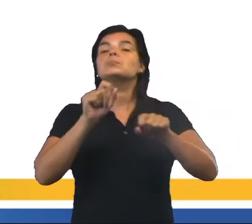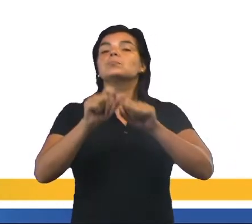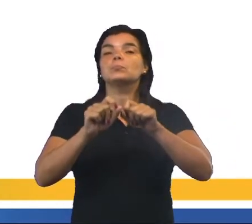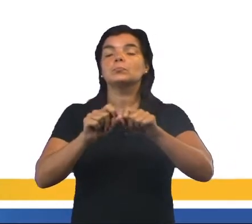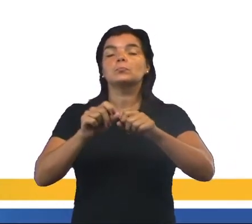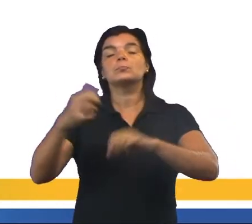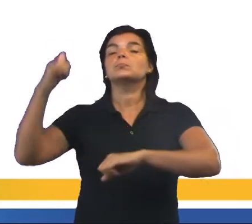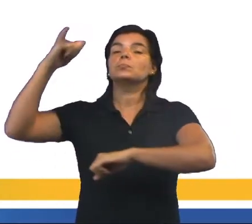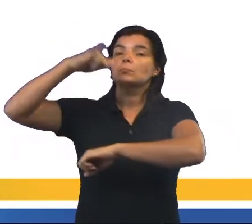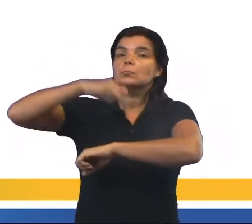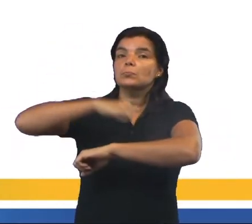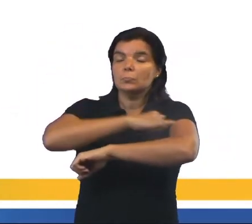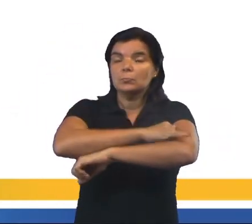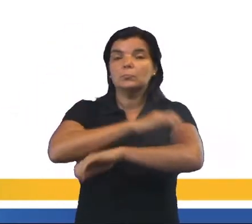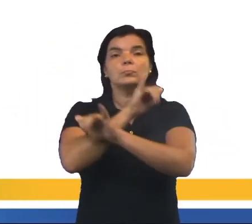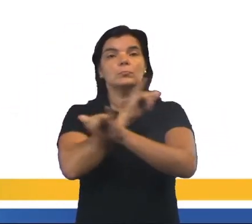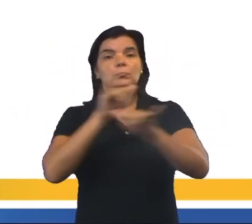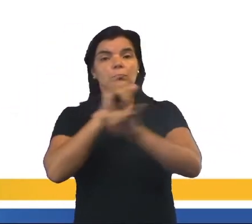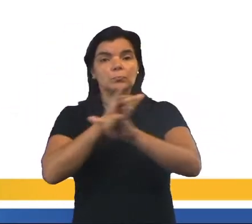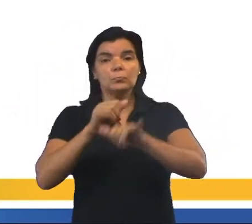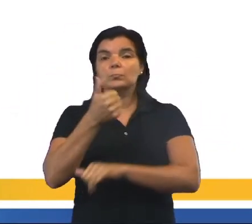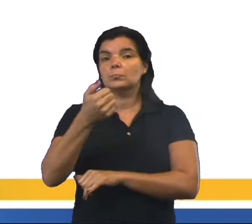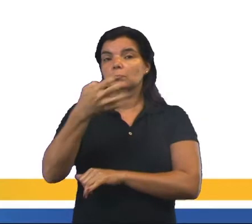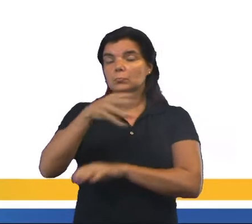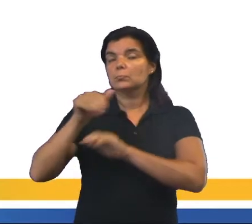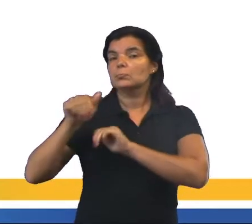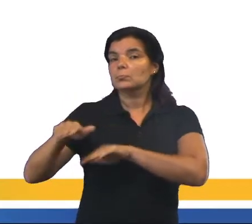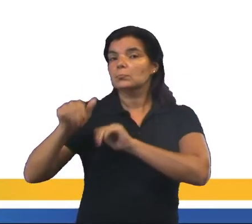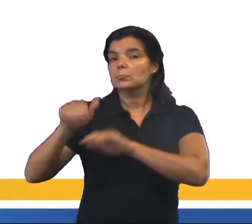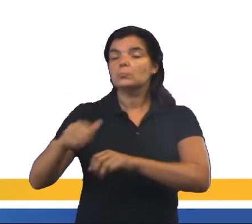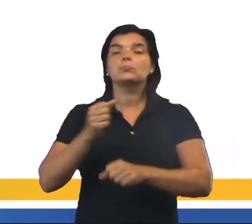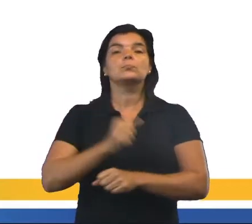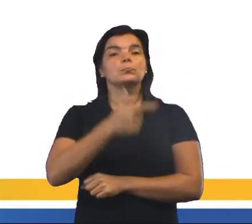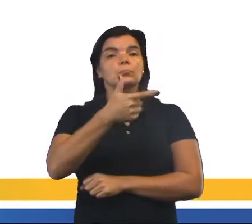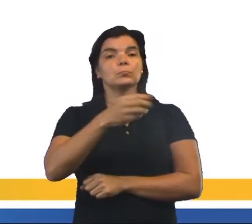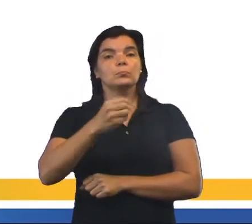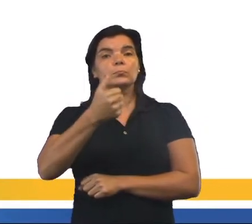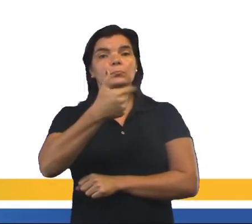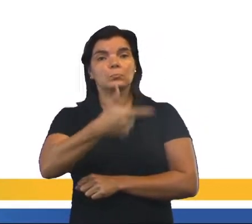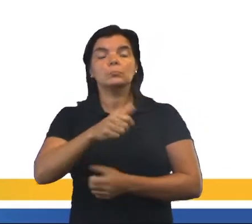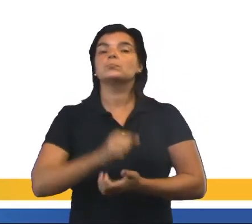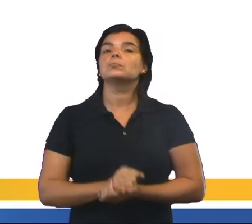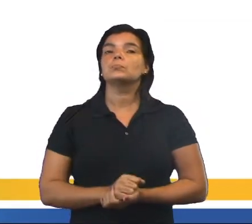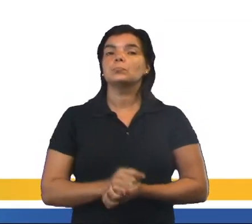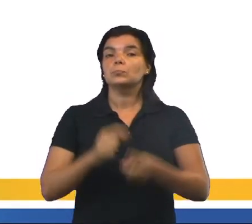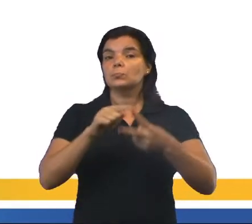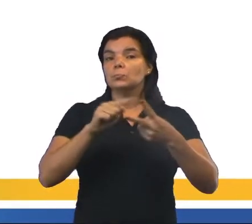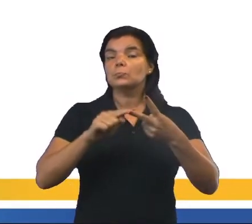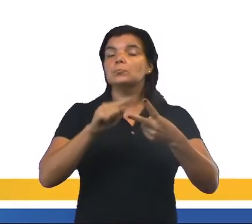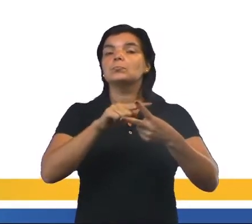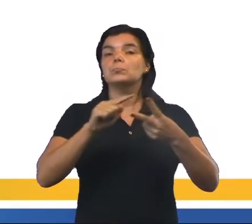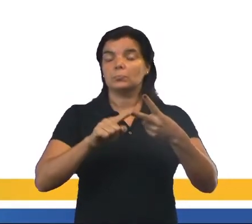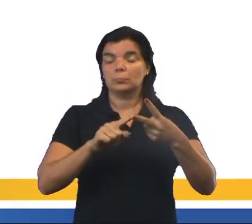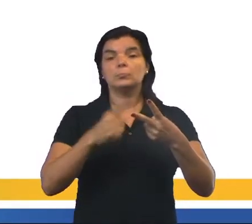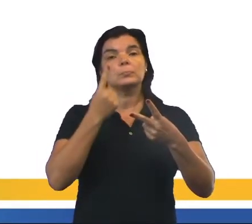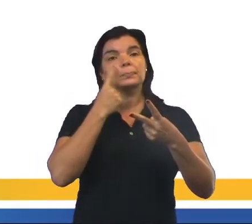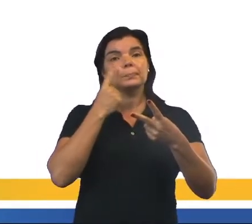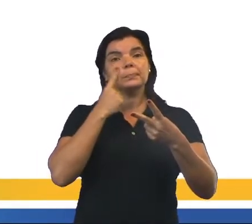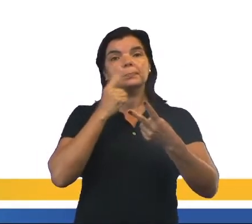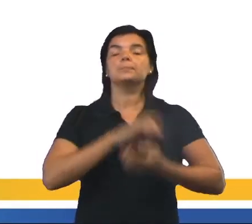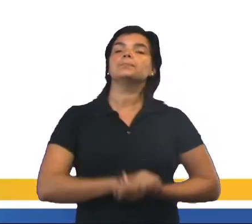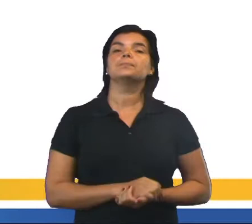Acre. Publicado dia 14 de setembro de 2021. E aí nós temos duas imagens, de um cacau e de um